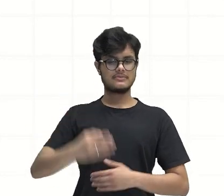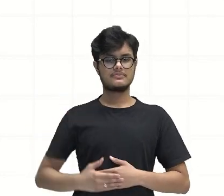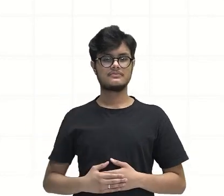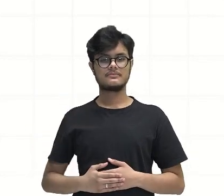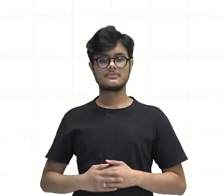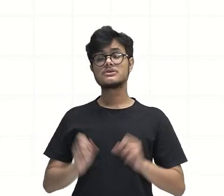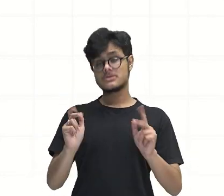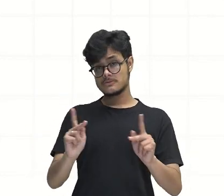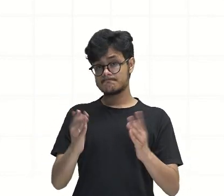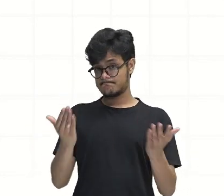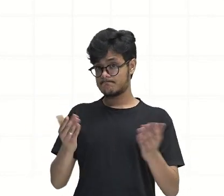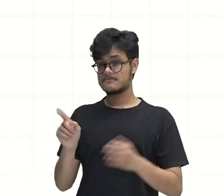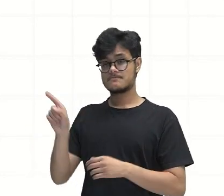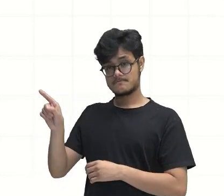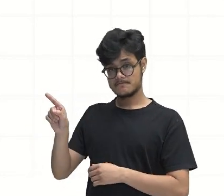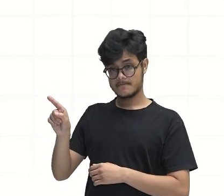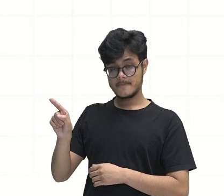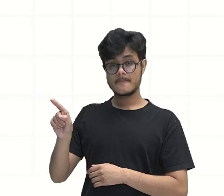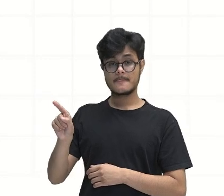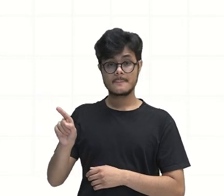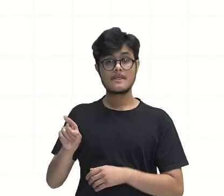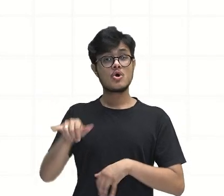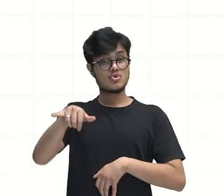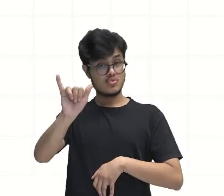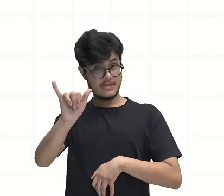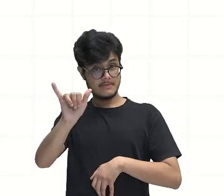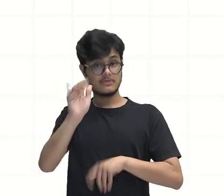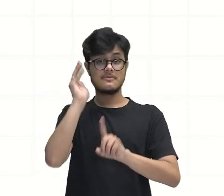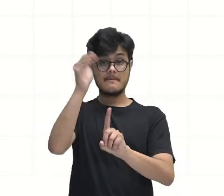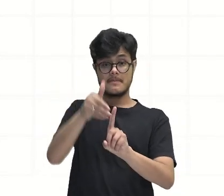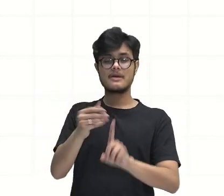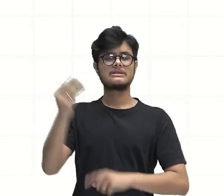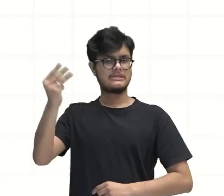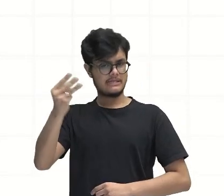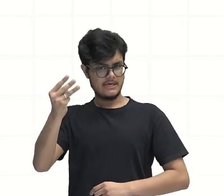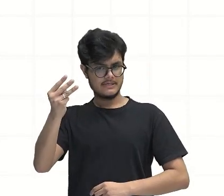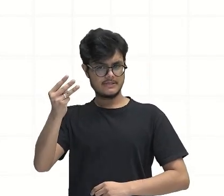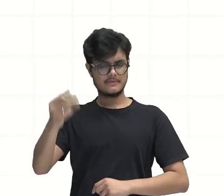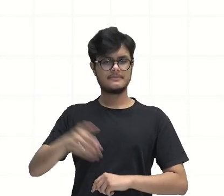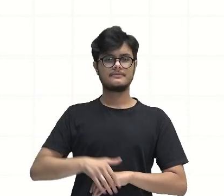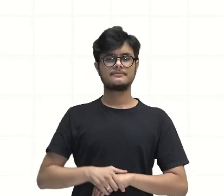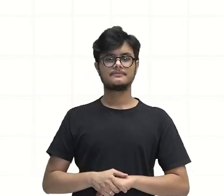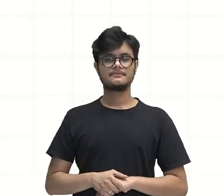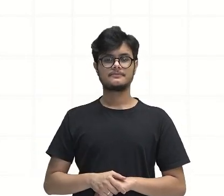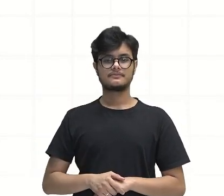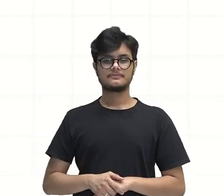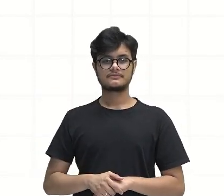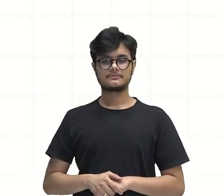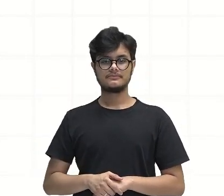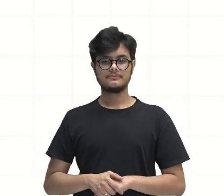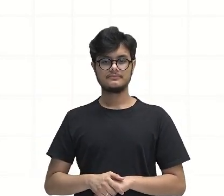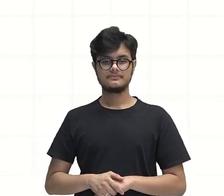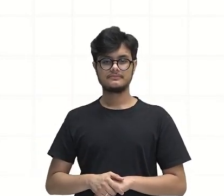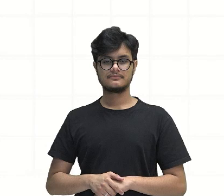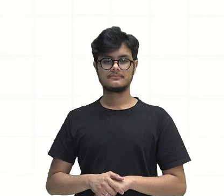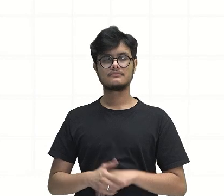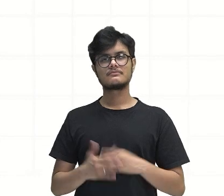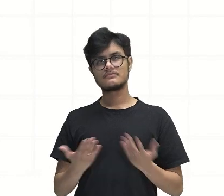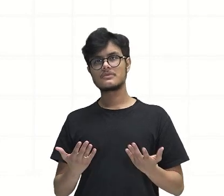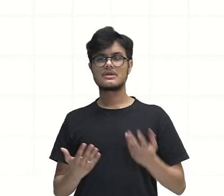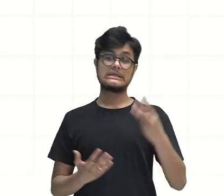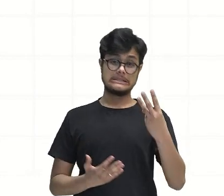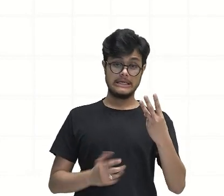Então, a coordenada desse ponto médio é exatamente quem? Né? 3,5